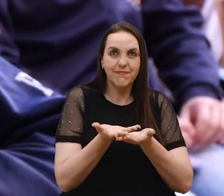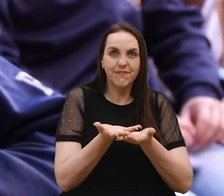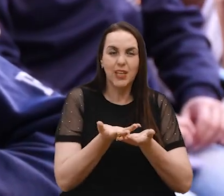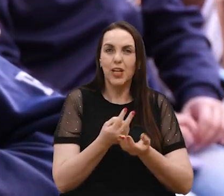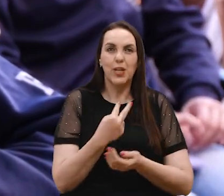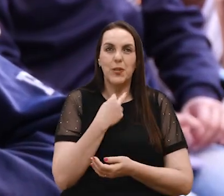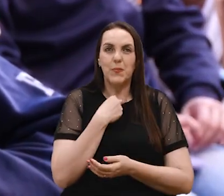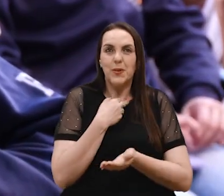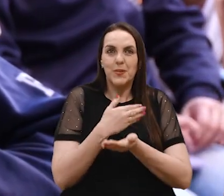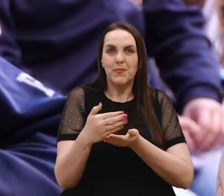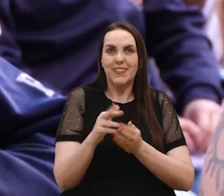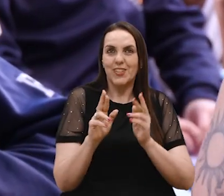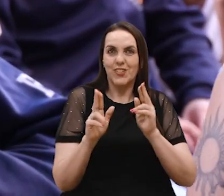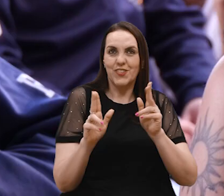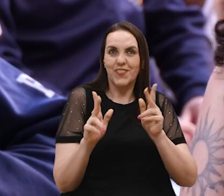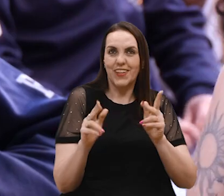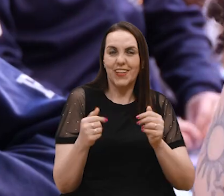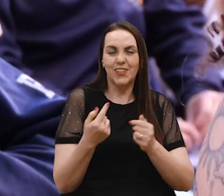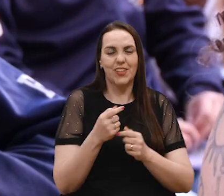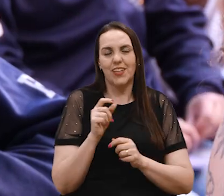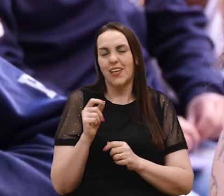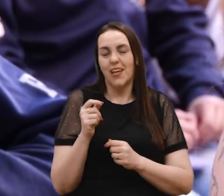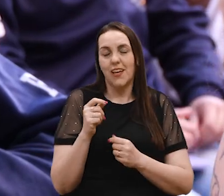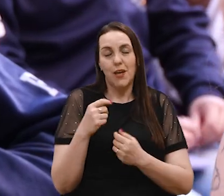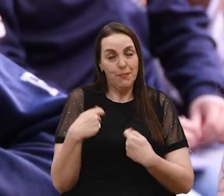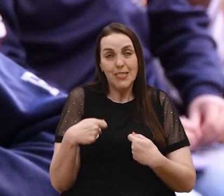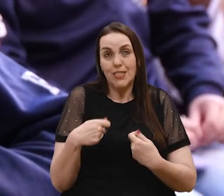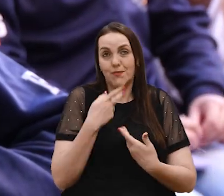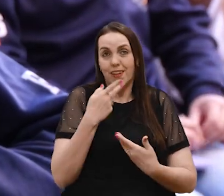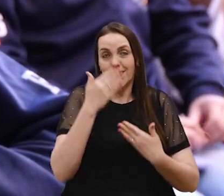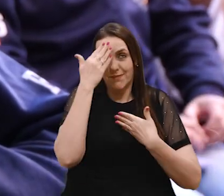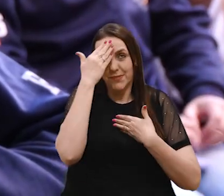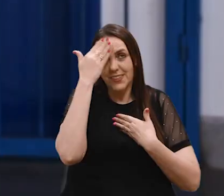ele não pode iniciar diferente do que dizer da gratidão.